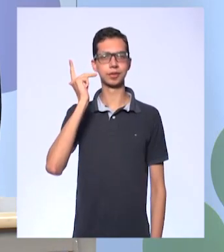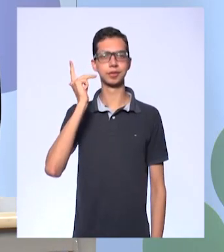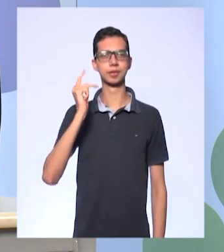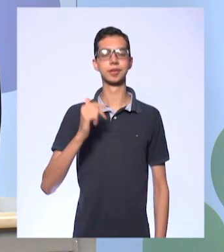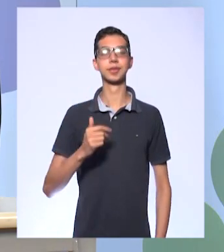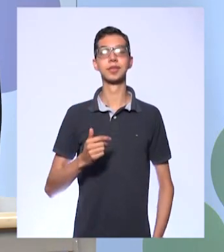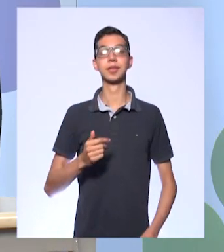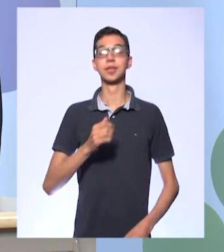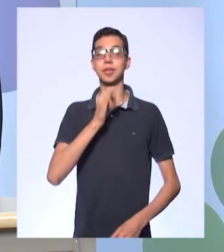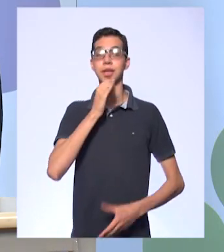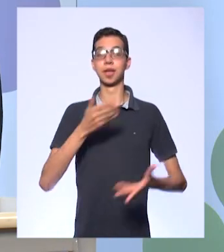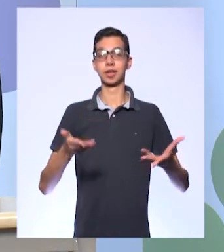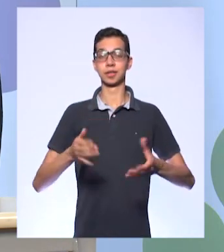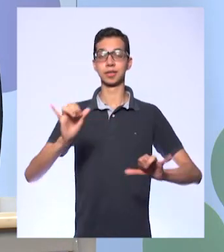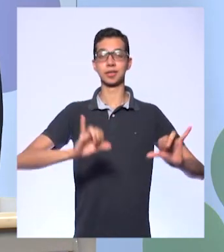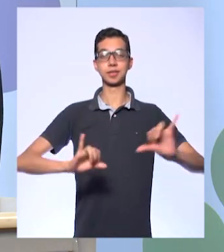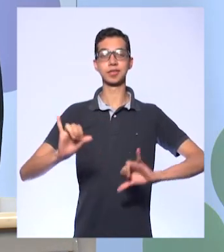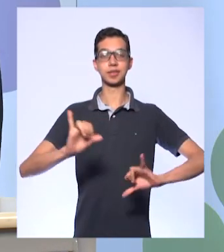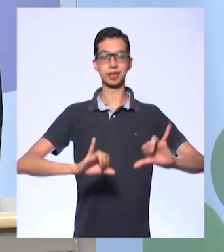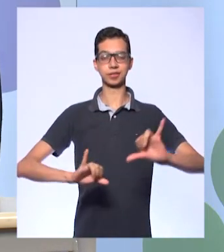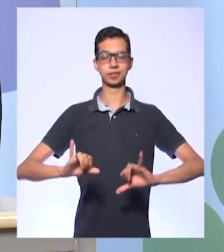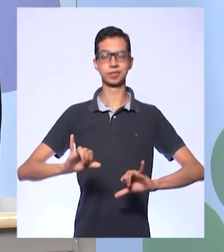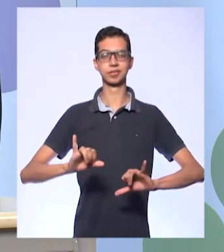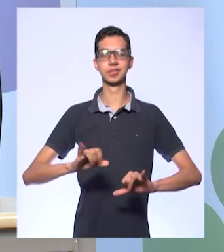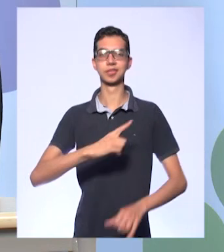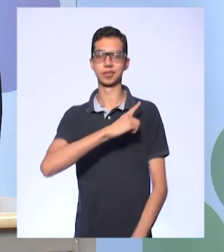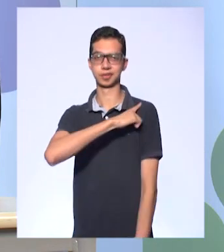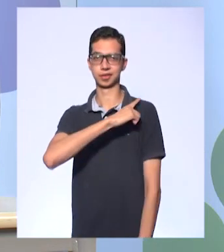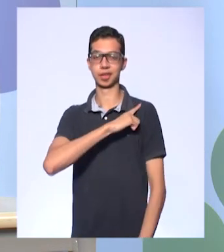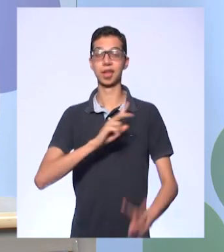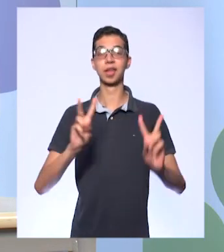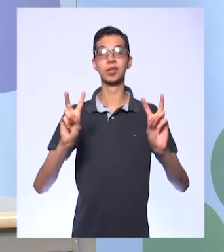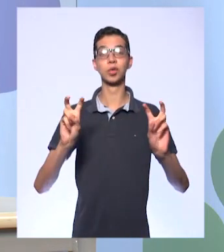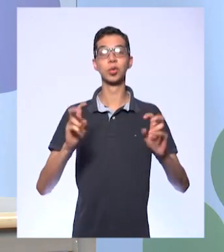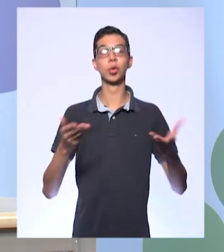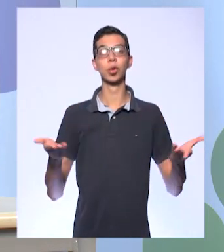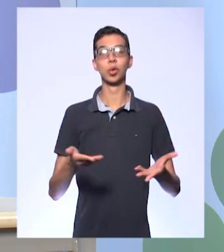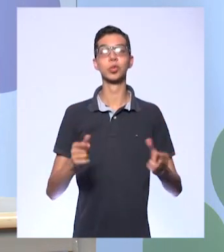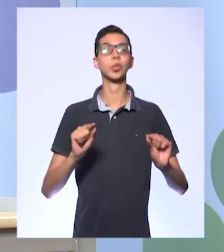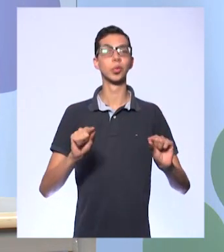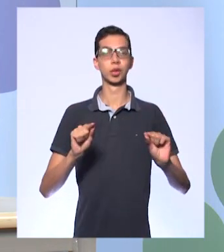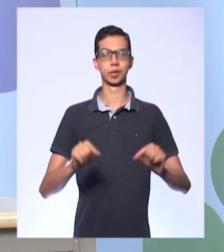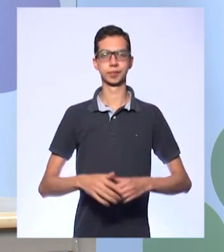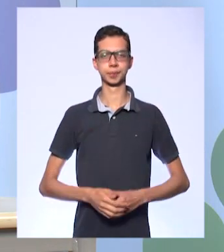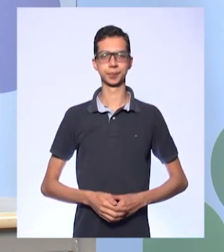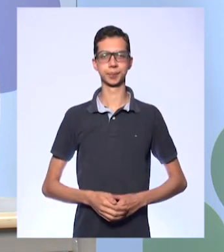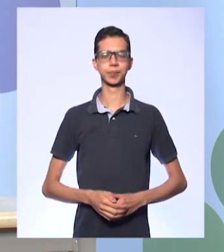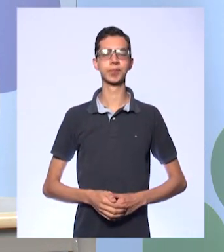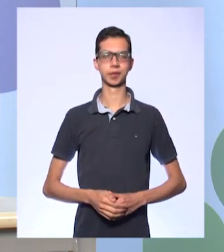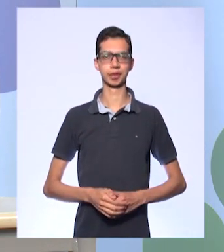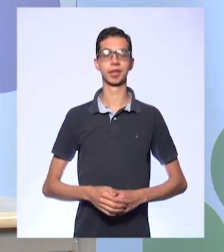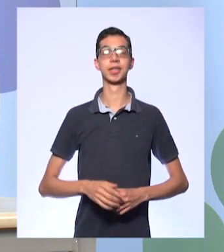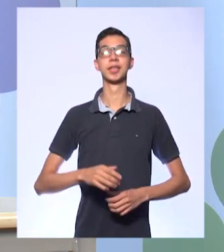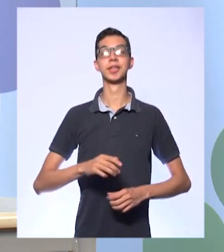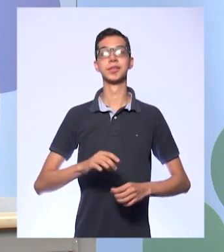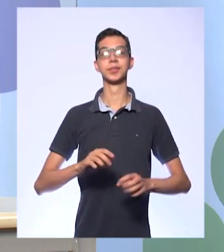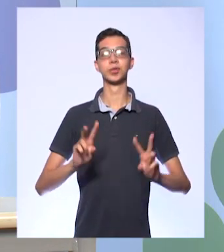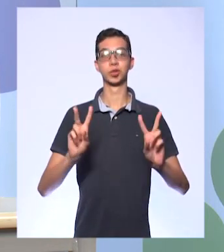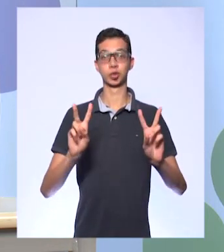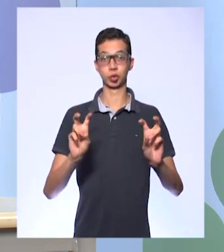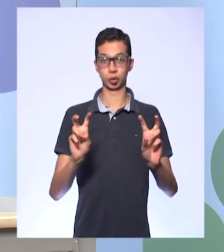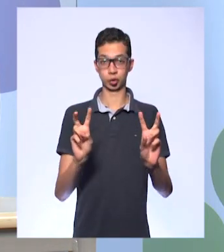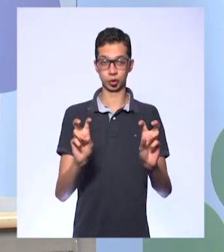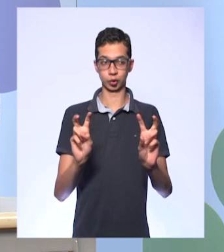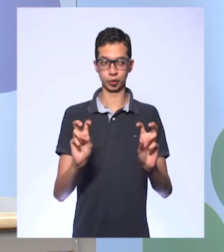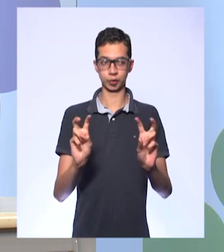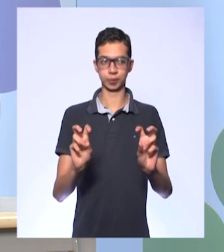uma aula de Química da primeira série. E o assunto tratado hoje é massa atômica e massa molecular,